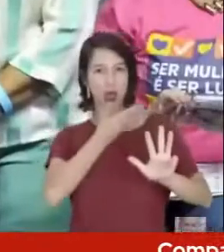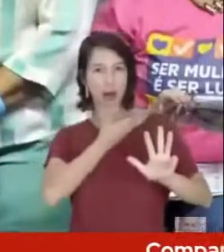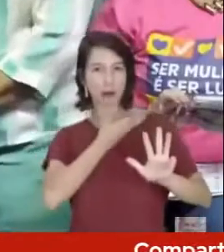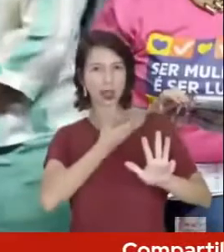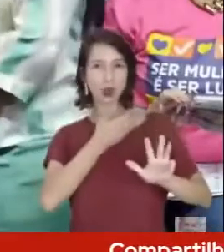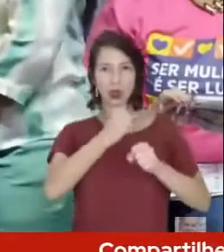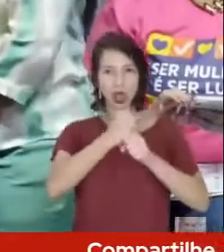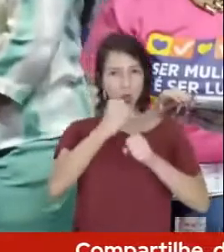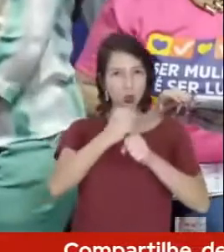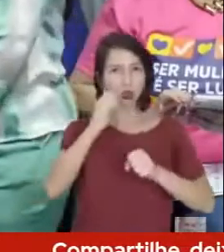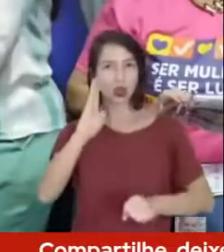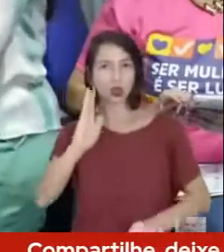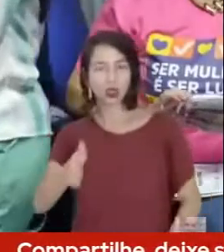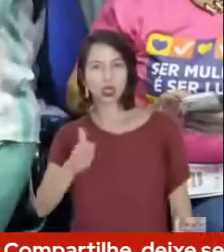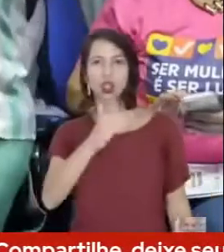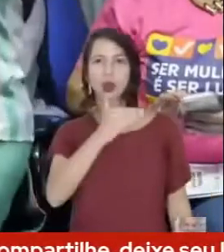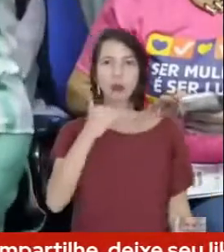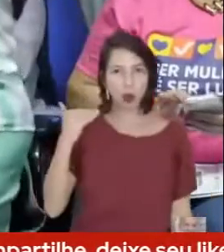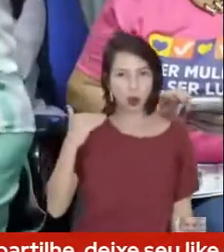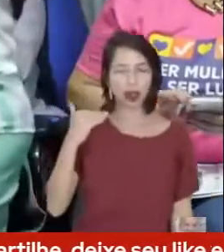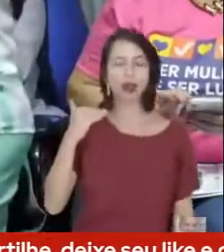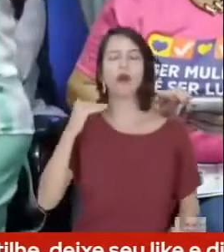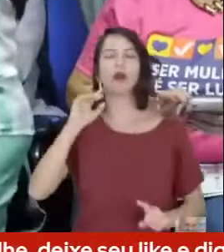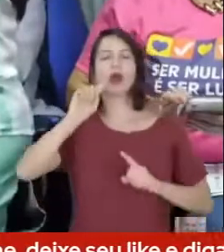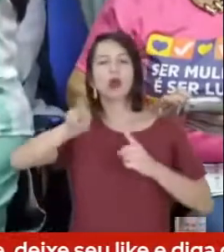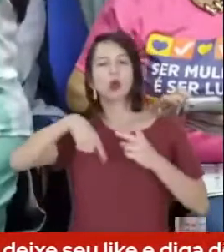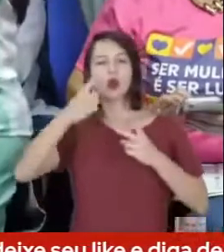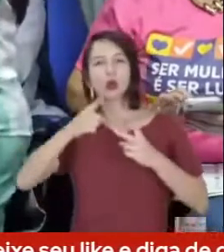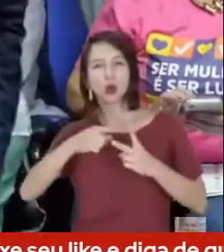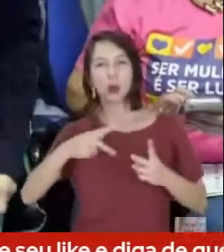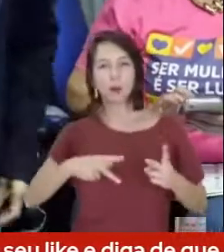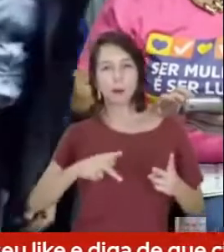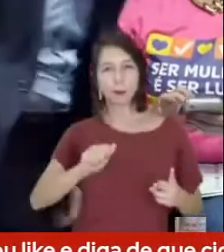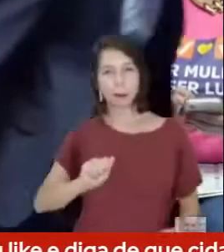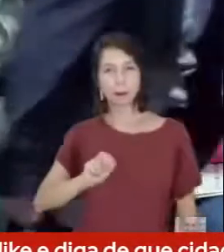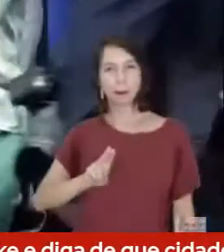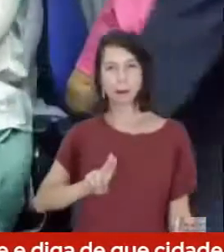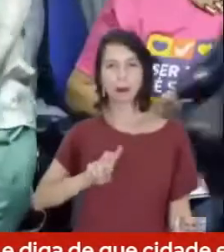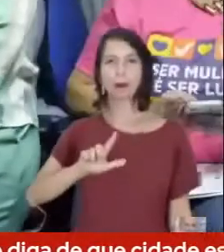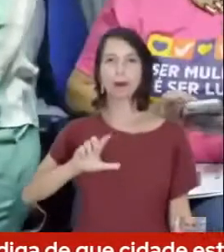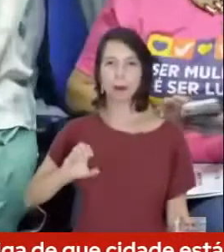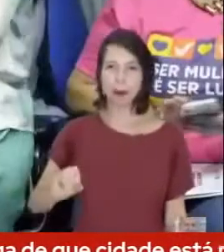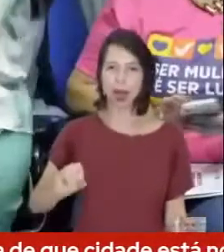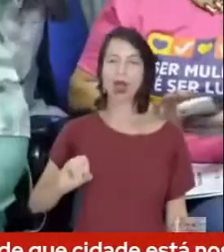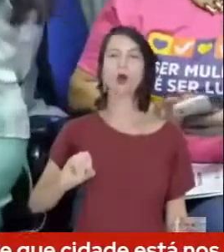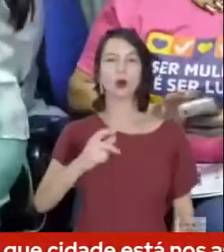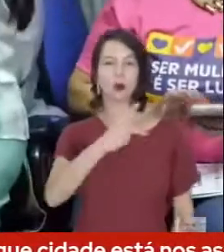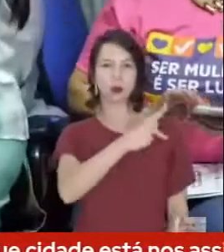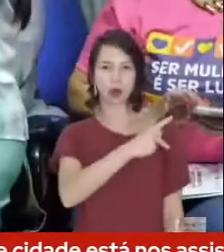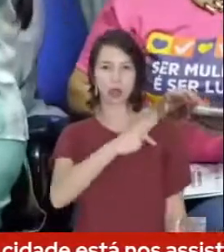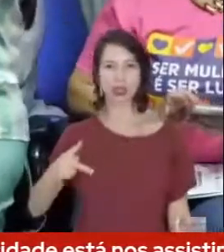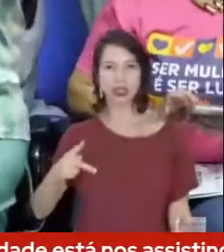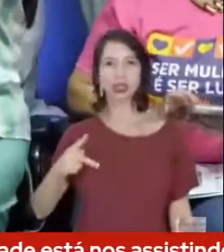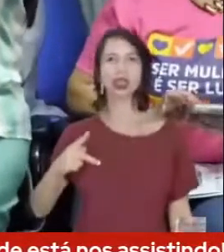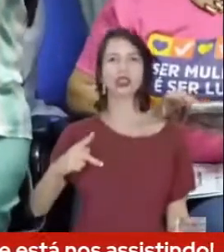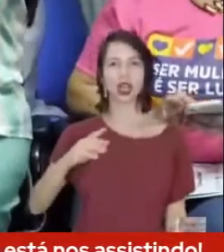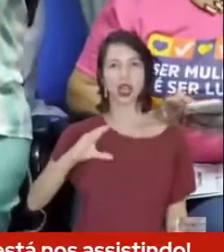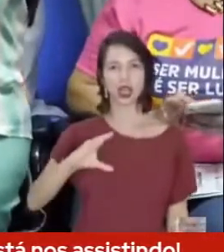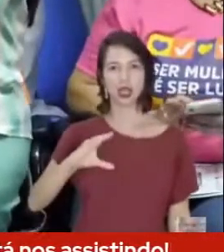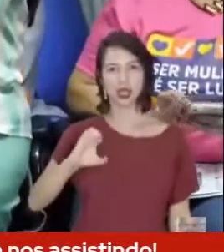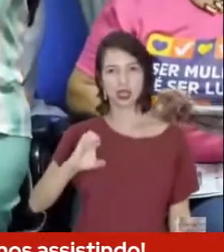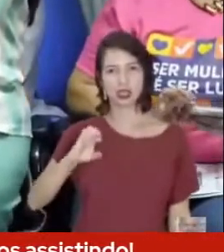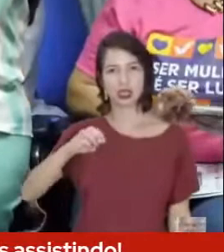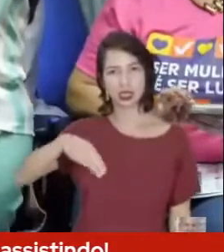o Paulo Simão, presidente da CEBIC, Câmara Brasileira da Indústria da Construção. E é claro que esse